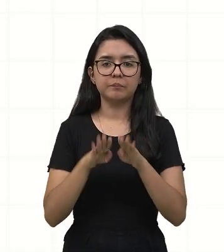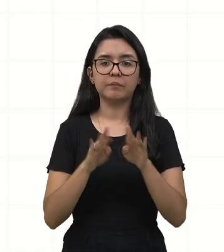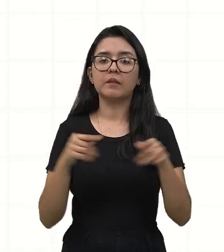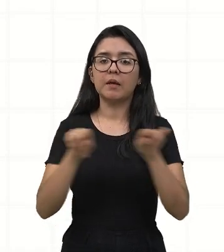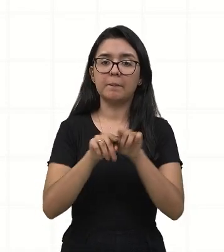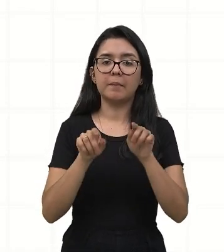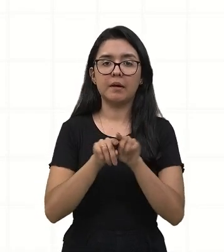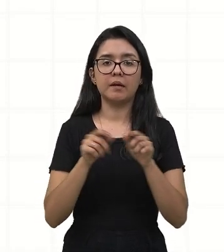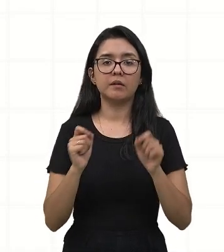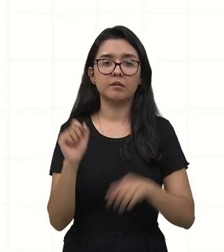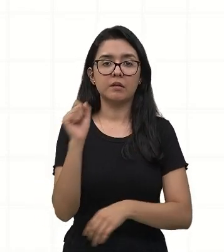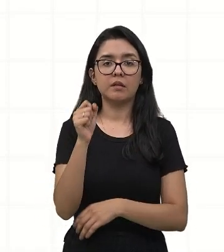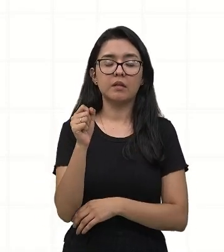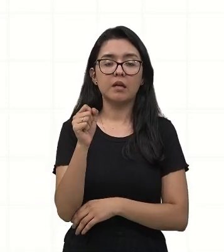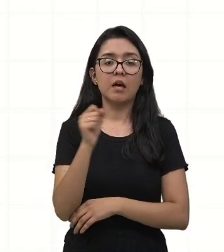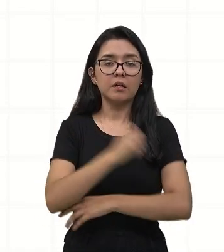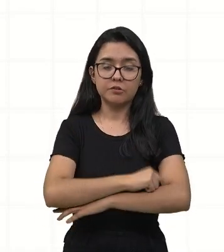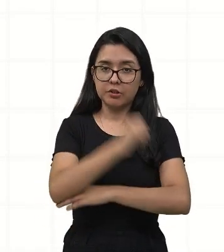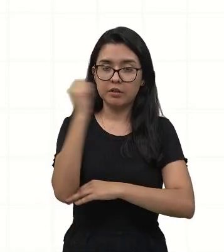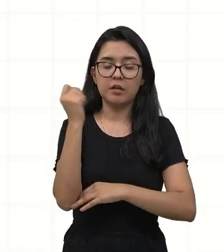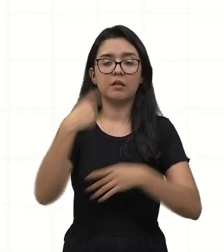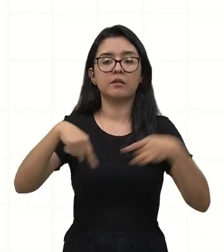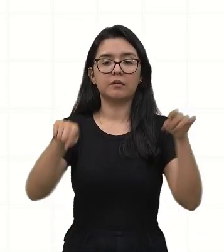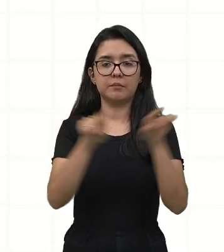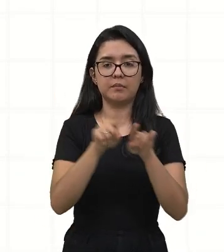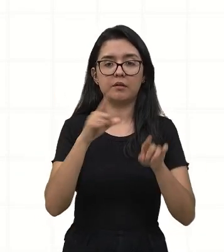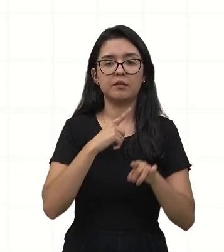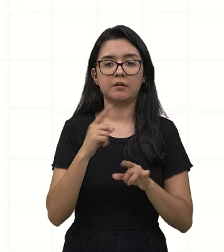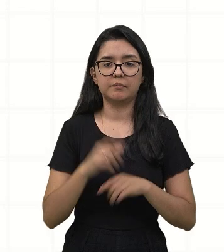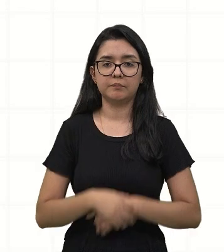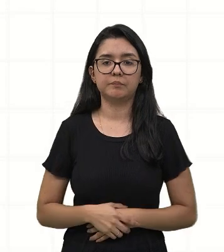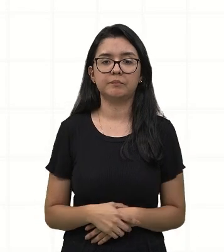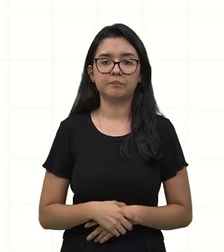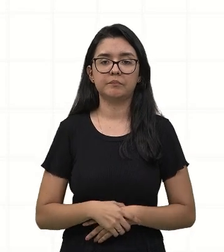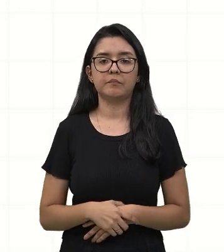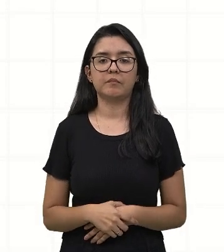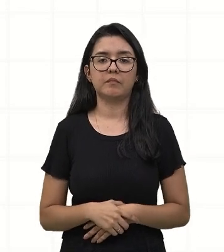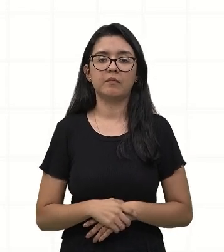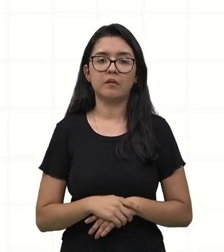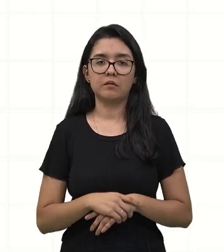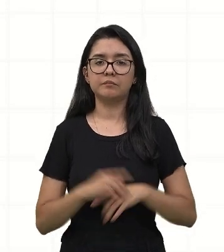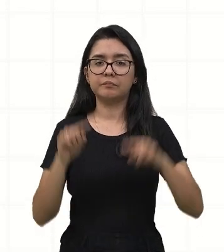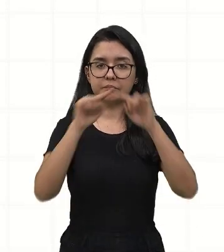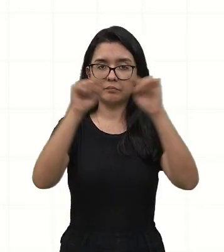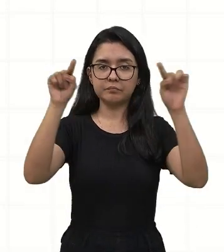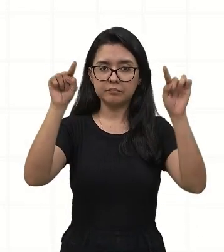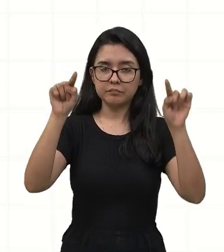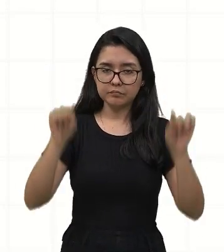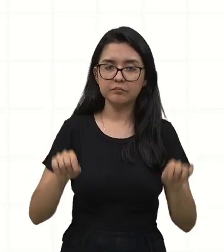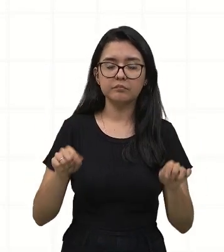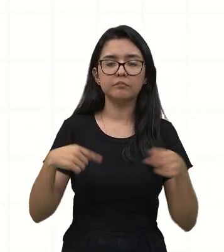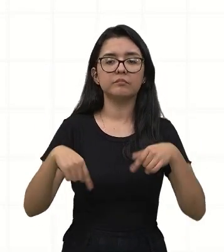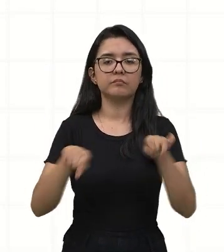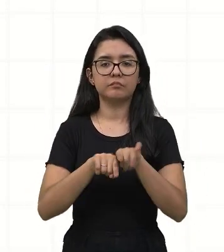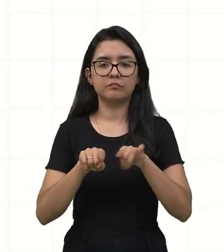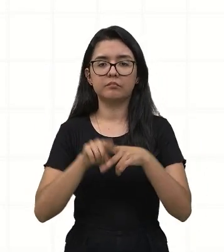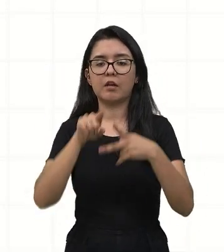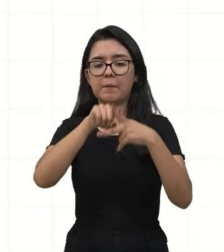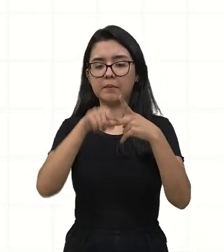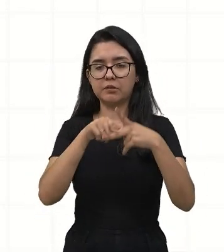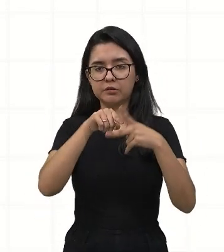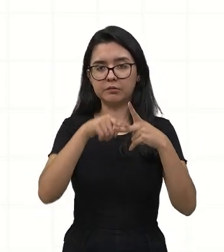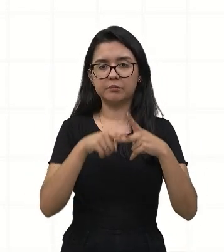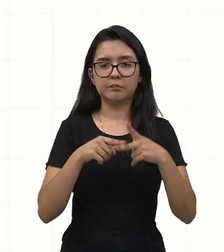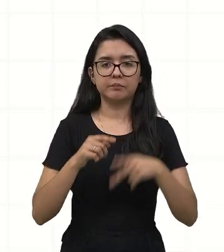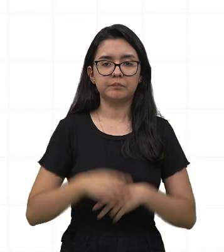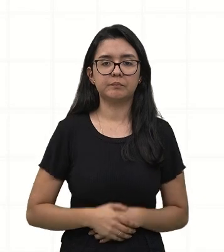janela também, ó. Tem aqui também um ângulo. A abertura, né, a medida do espaço compreendido aqui entre as duas